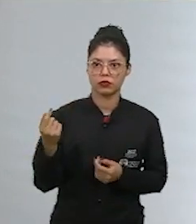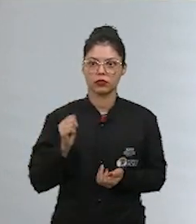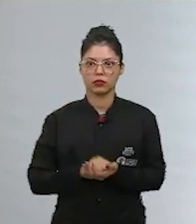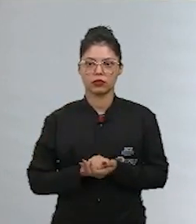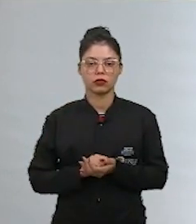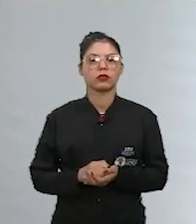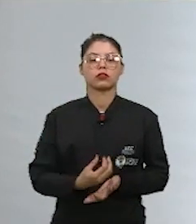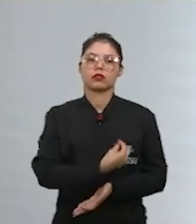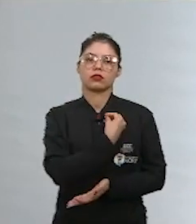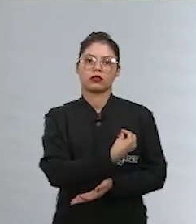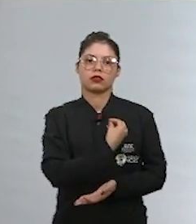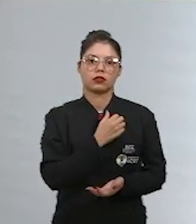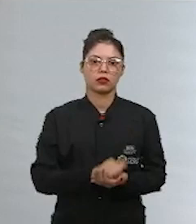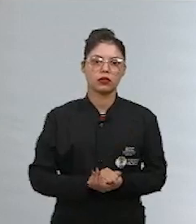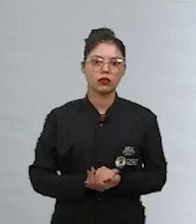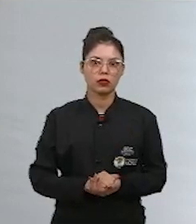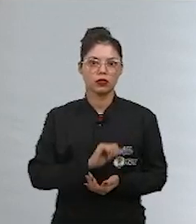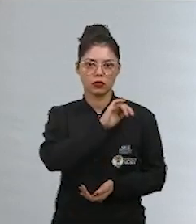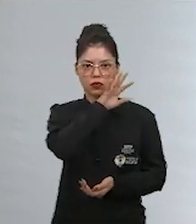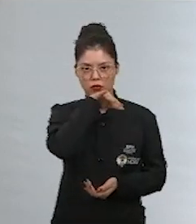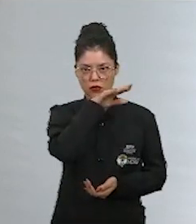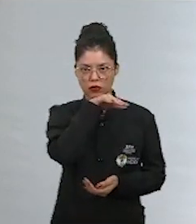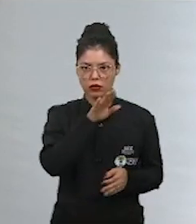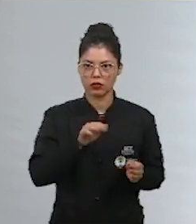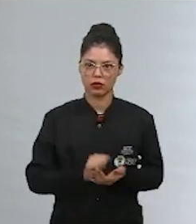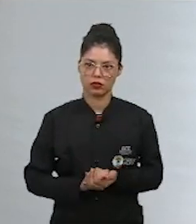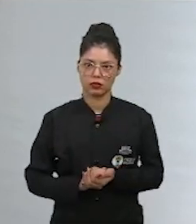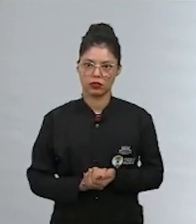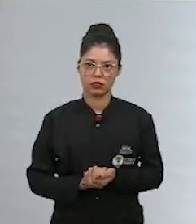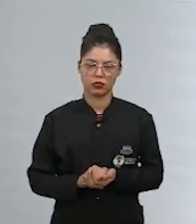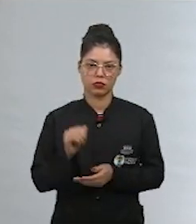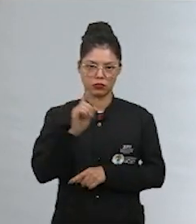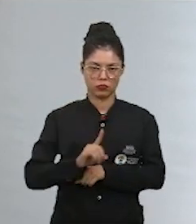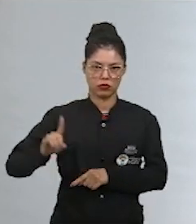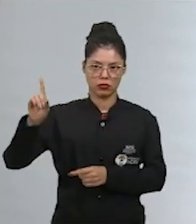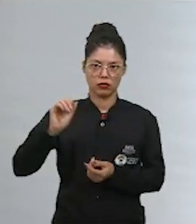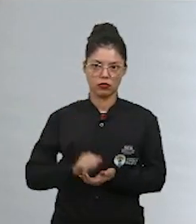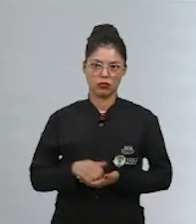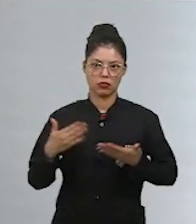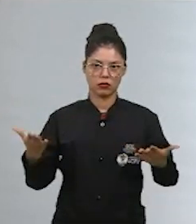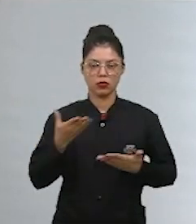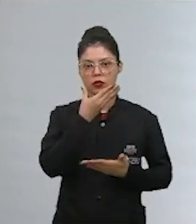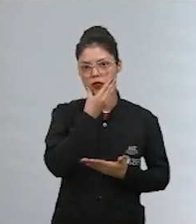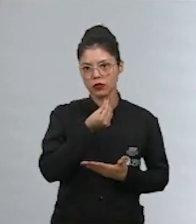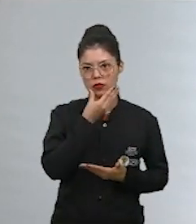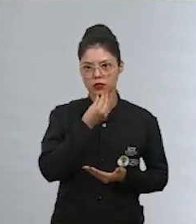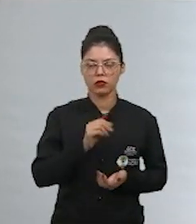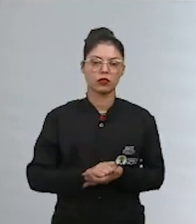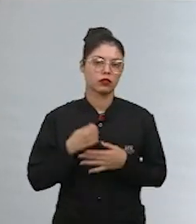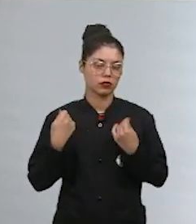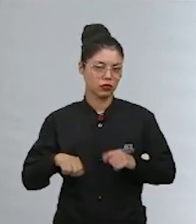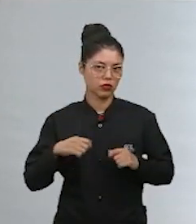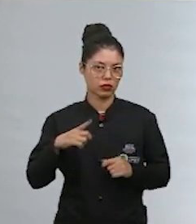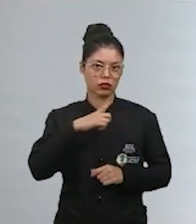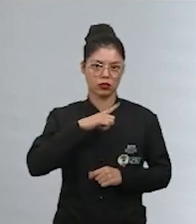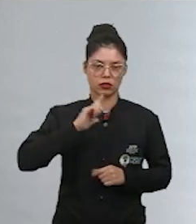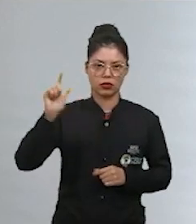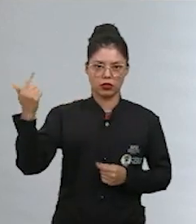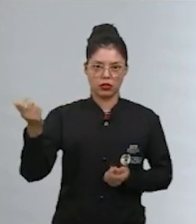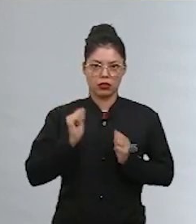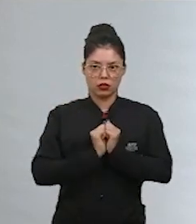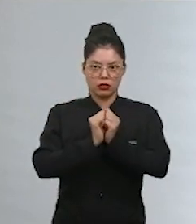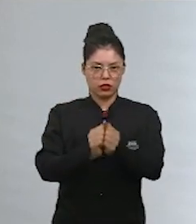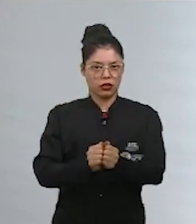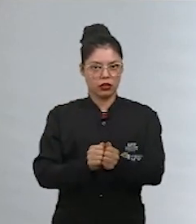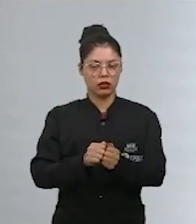de convívio, ou é um animal ou é um deus. Se ele for homem, ele precisa do convívio.